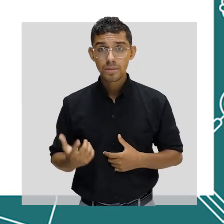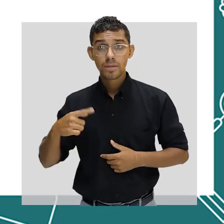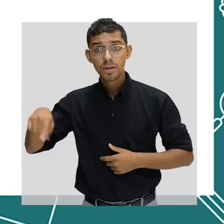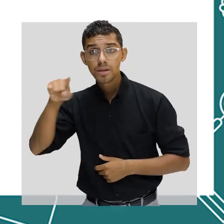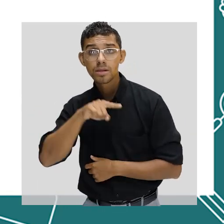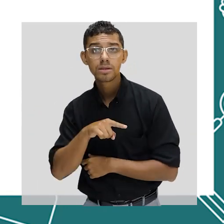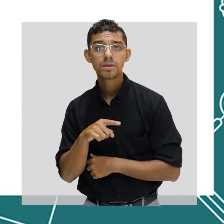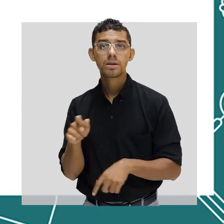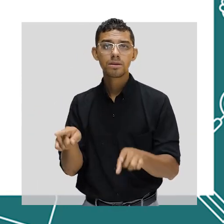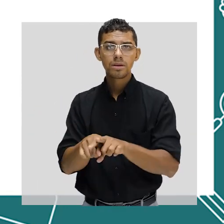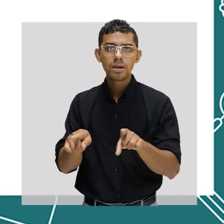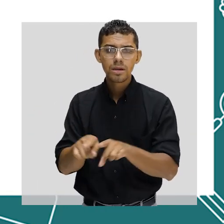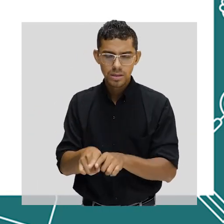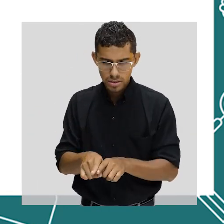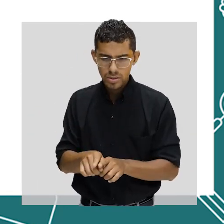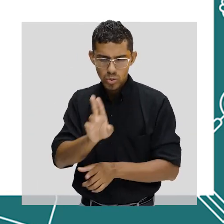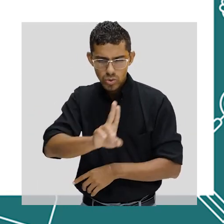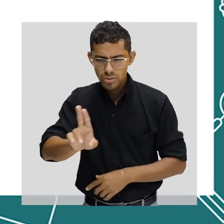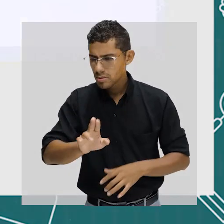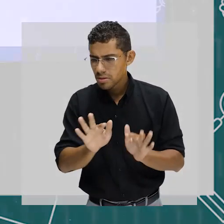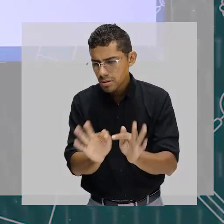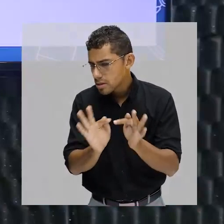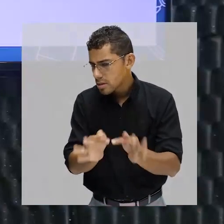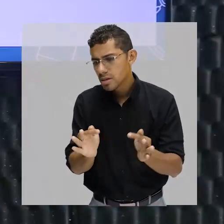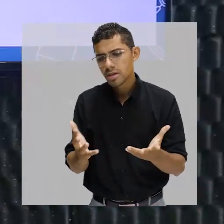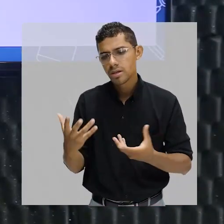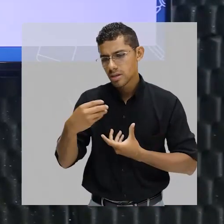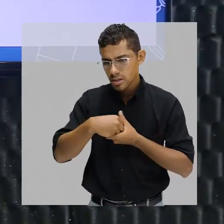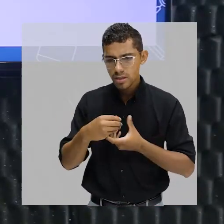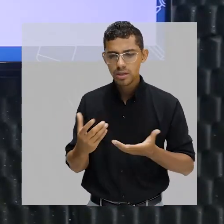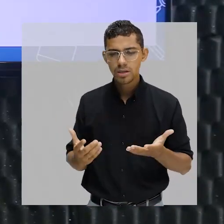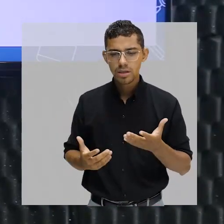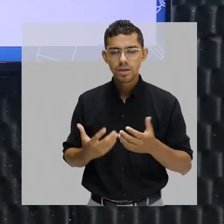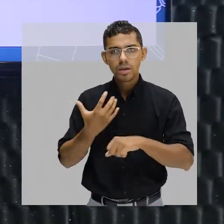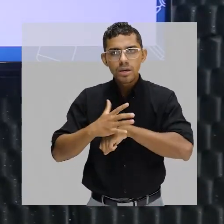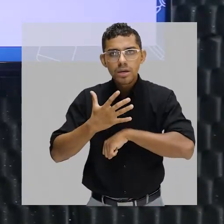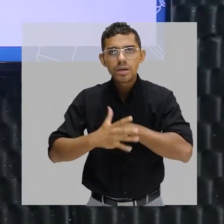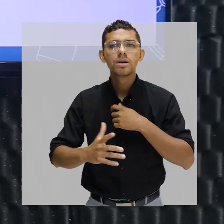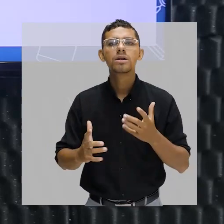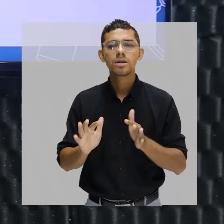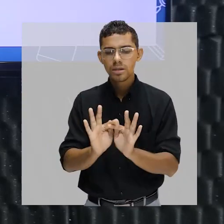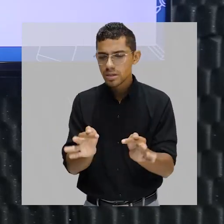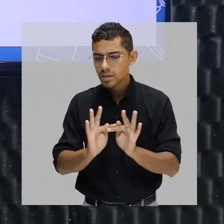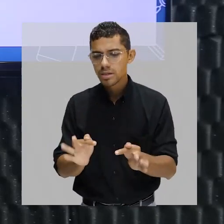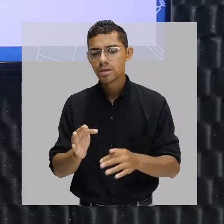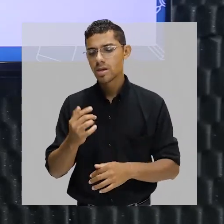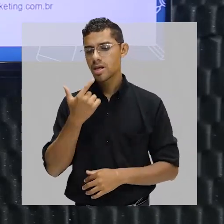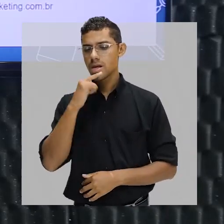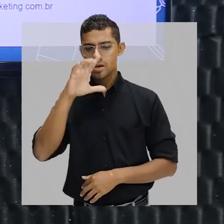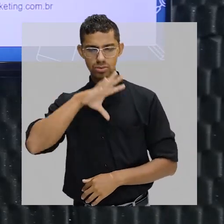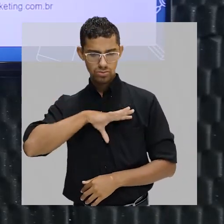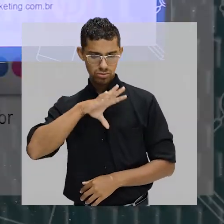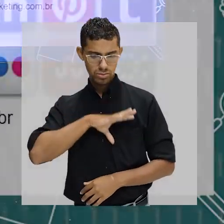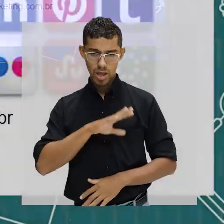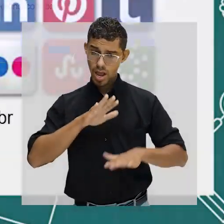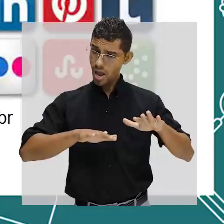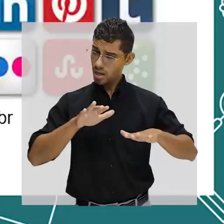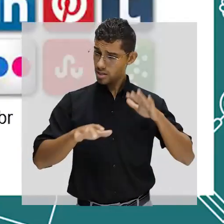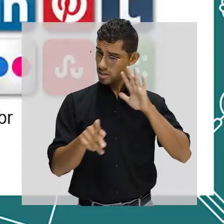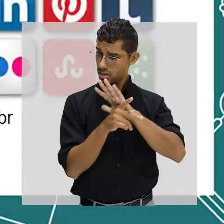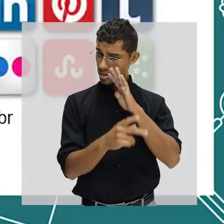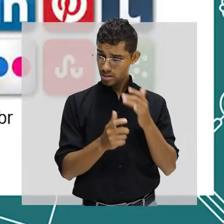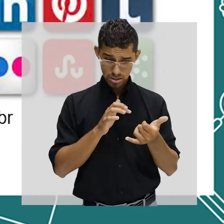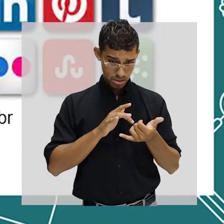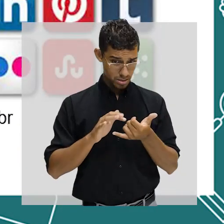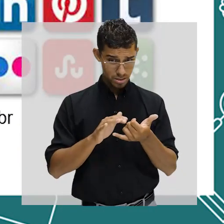dos internautas passou a ser aplicada de forma simplificada, passou a ser aplicada de forma simplificada na língua portuguesa, e às vezes a gente se pega